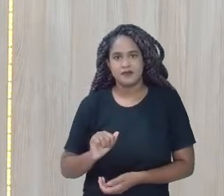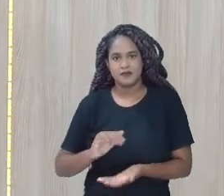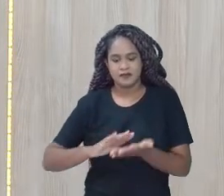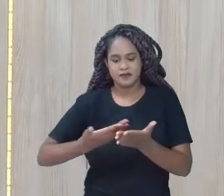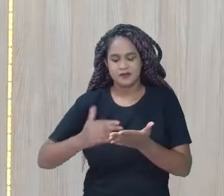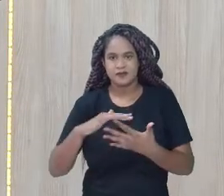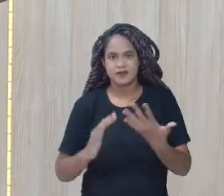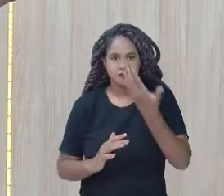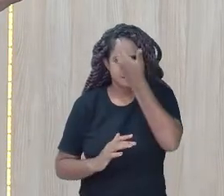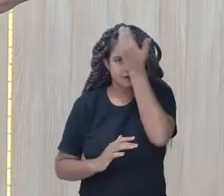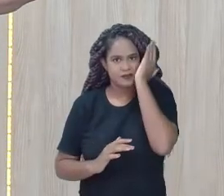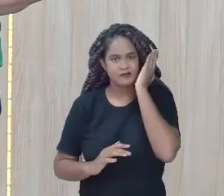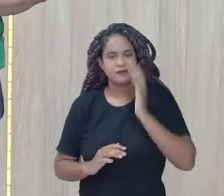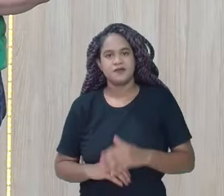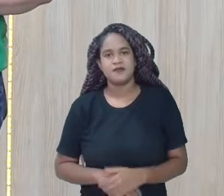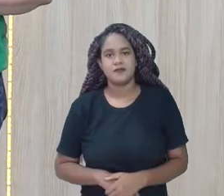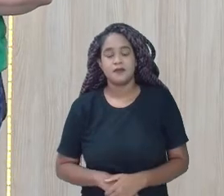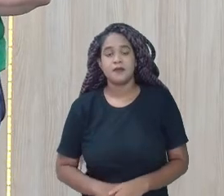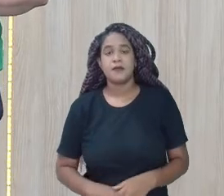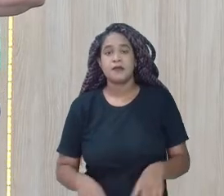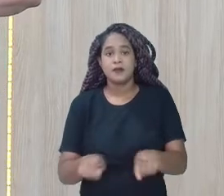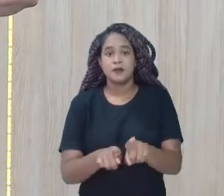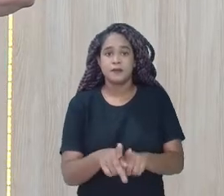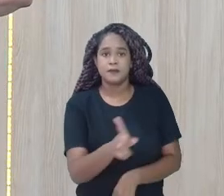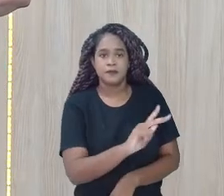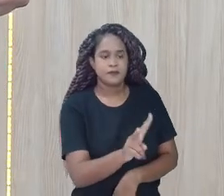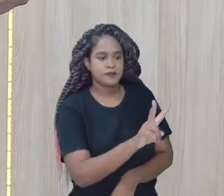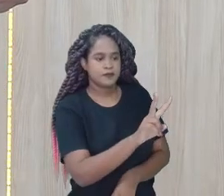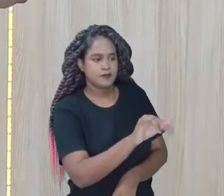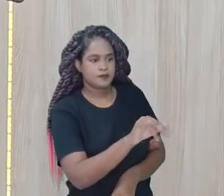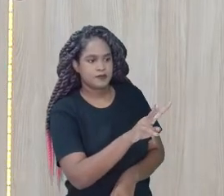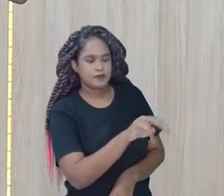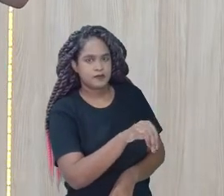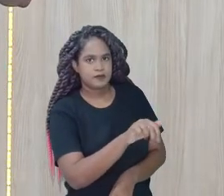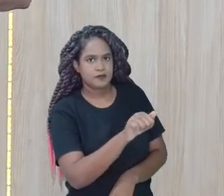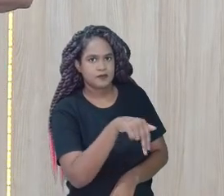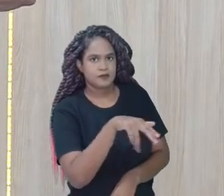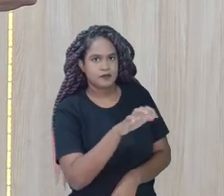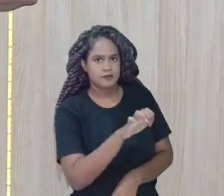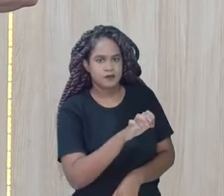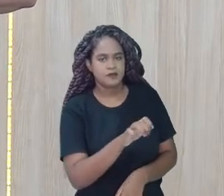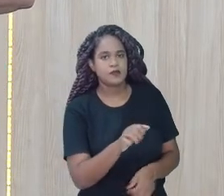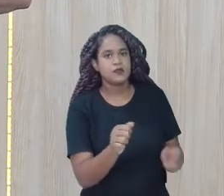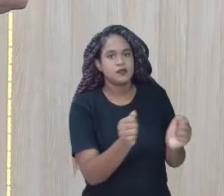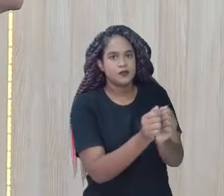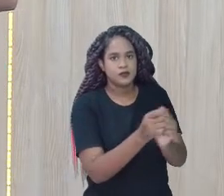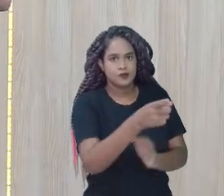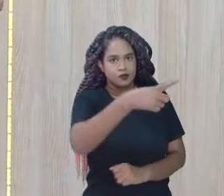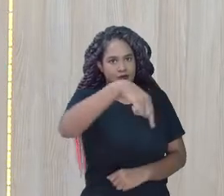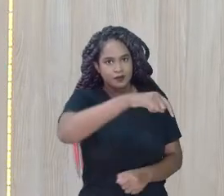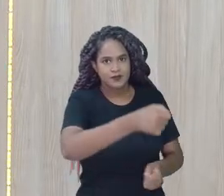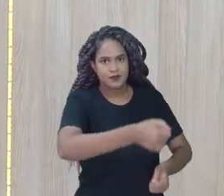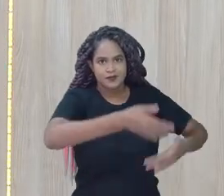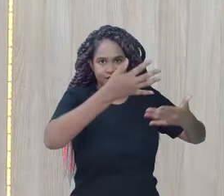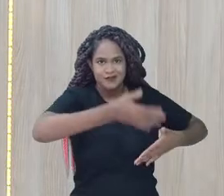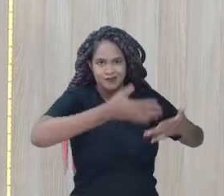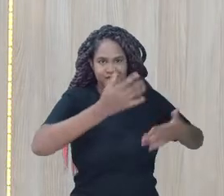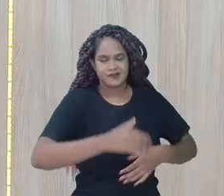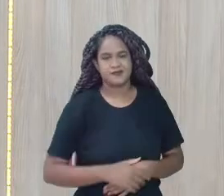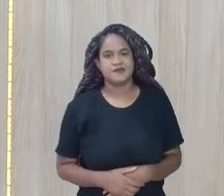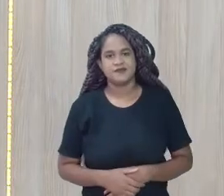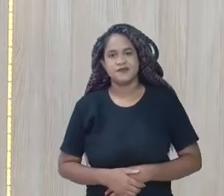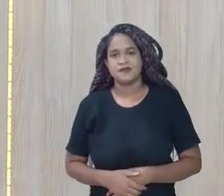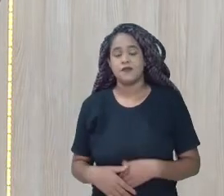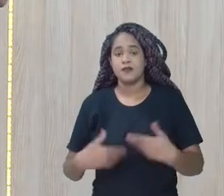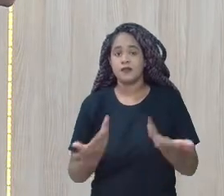dia, e a professora Viviane, que estará interagindo com vocês no chat, ok? Então